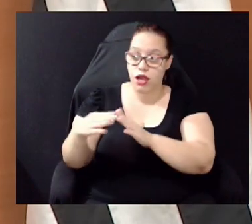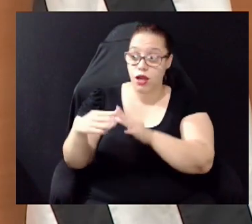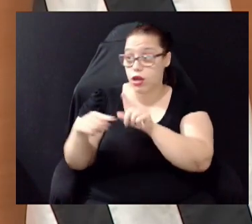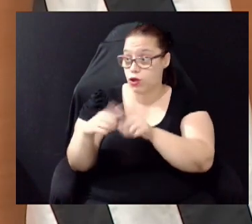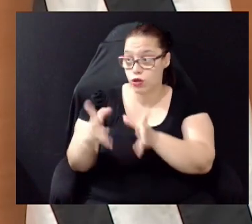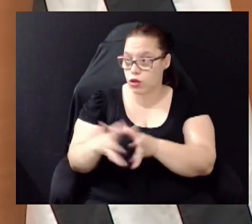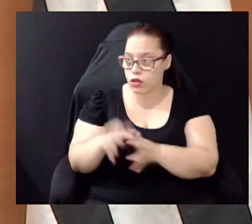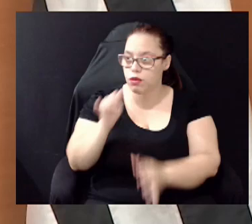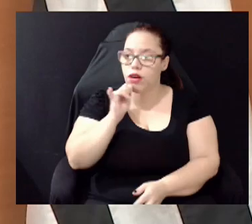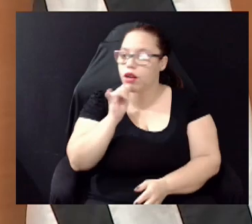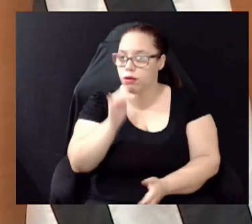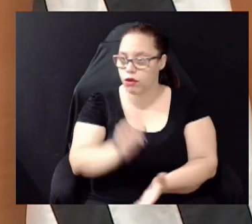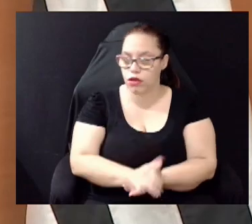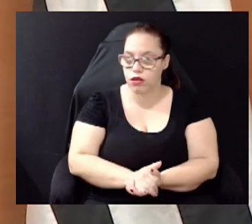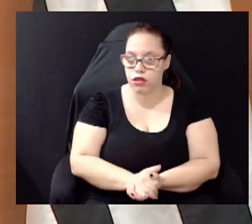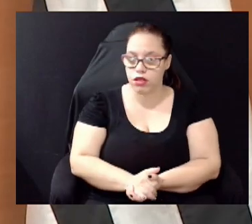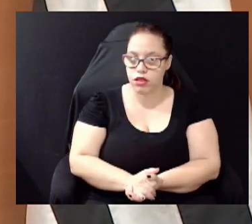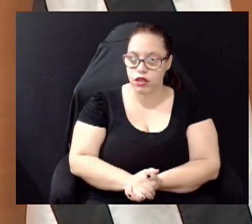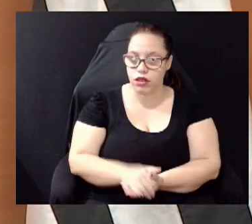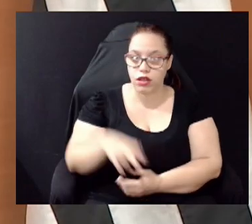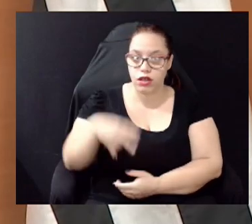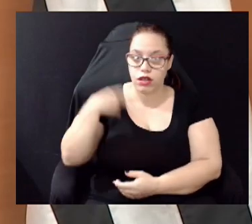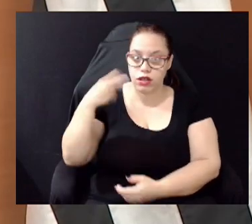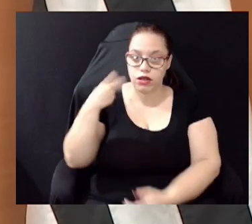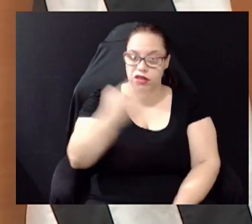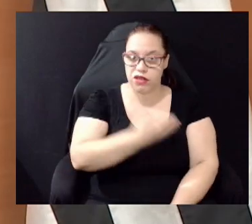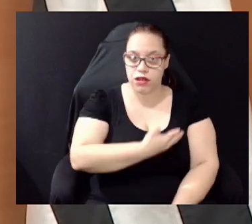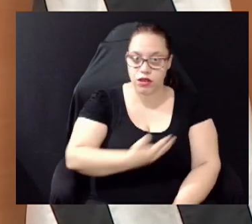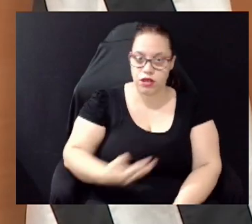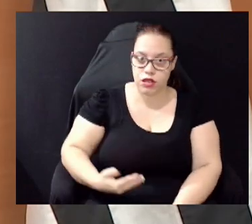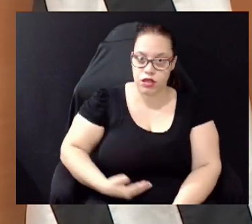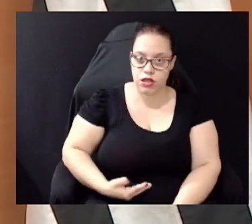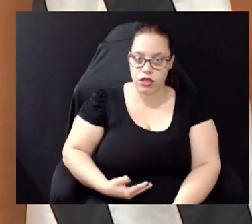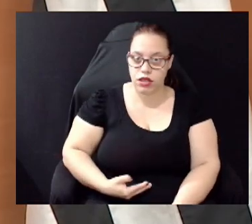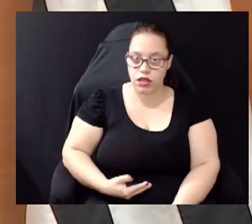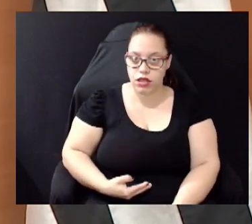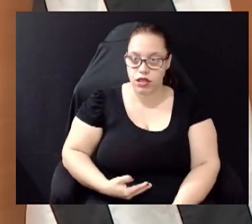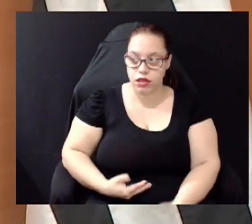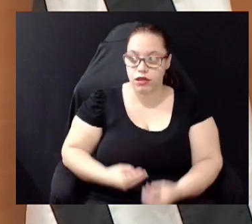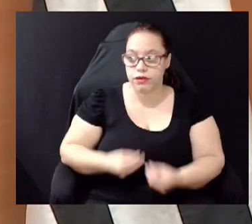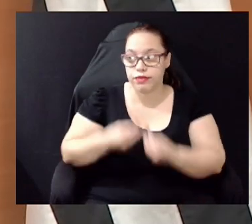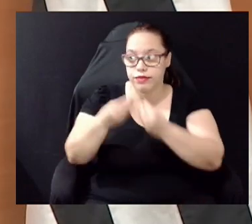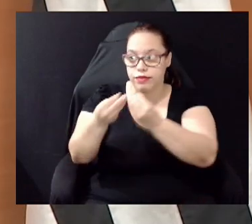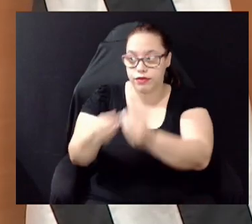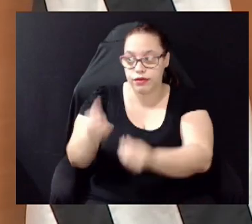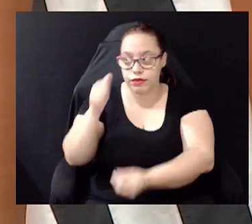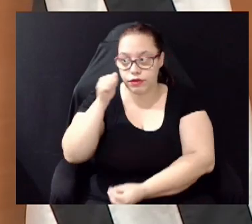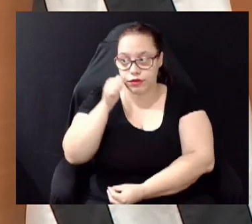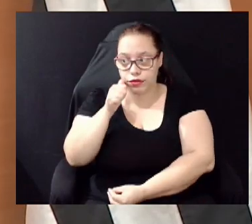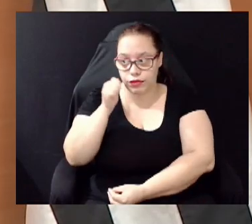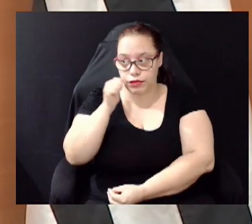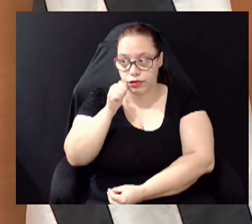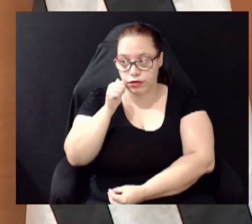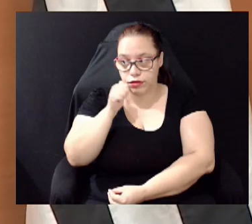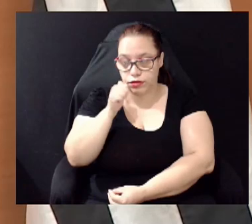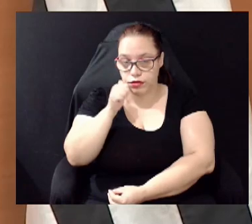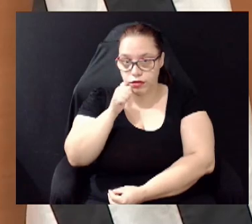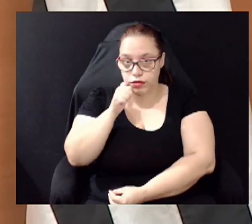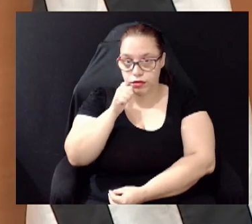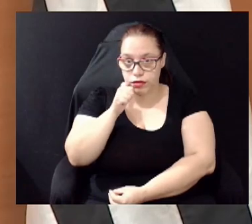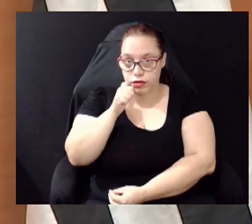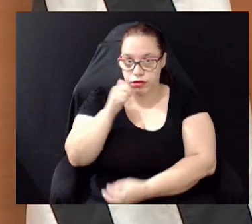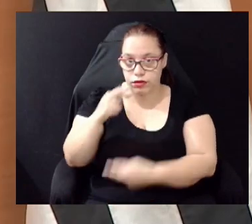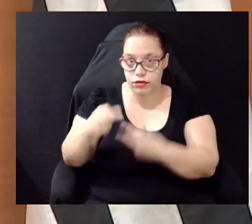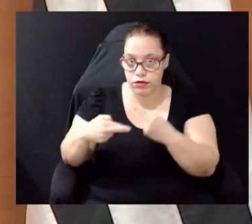muitas vezes fazer a política pública com a misoginia, levando as mulheres no negócio da não acessar o